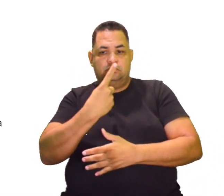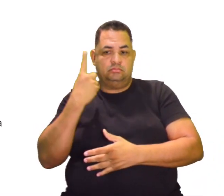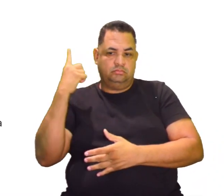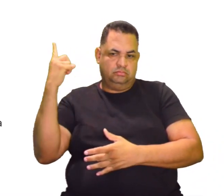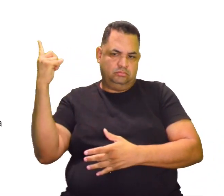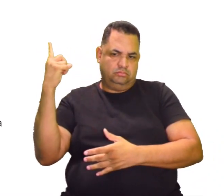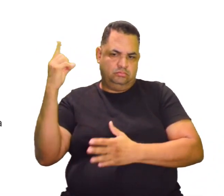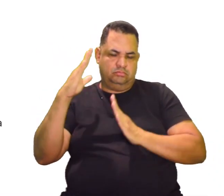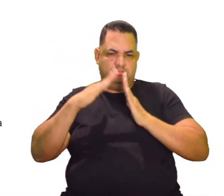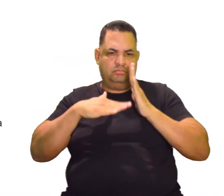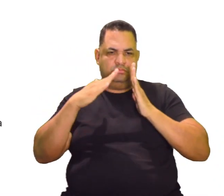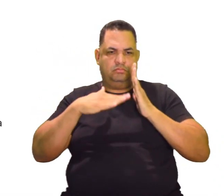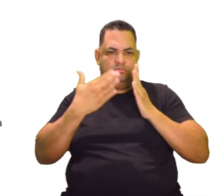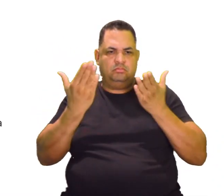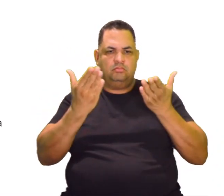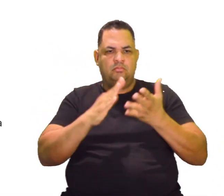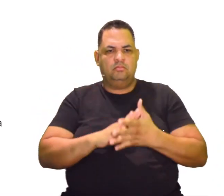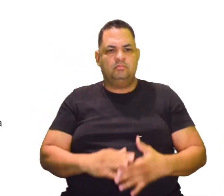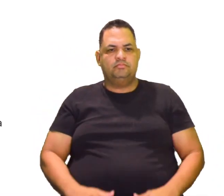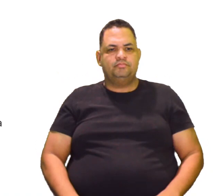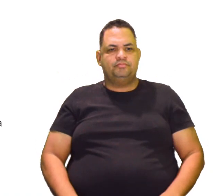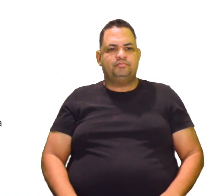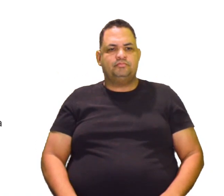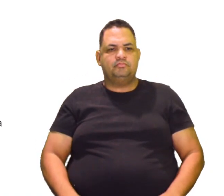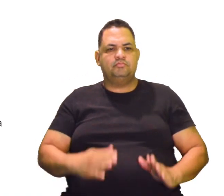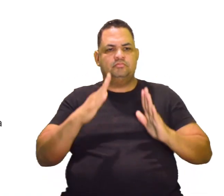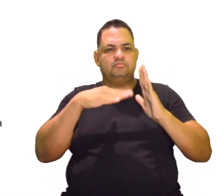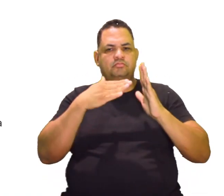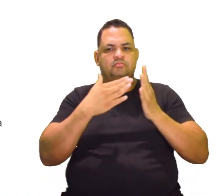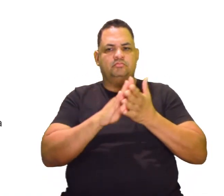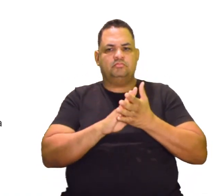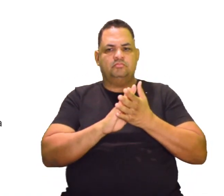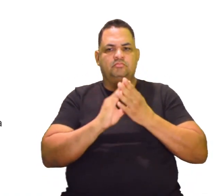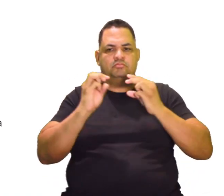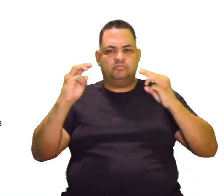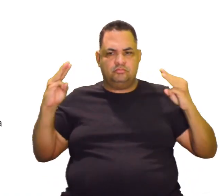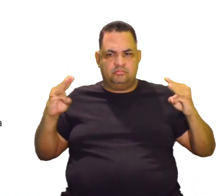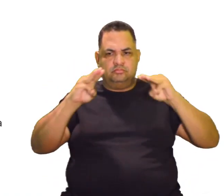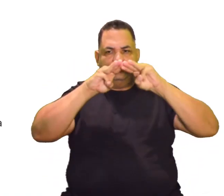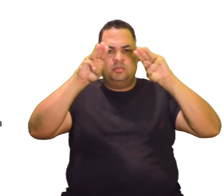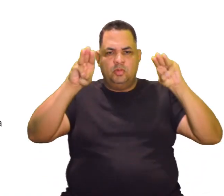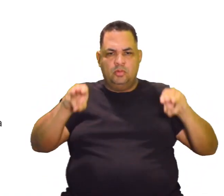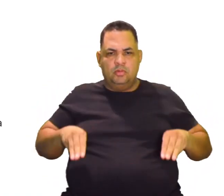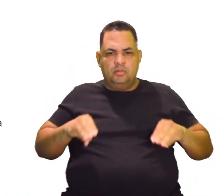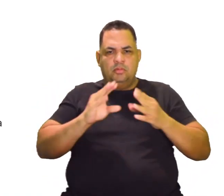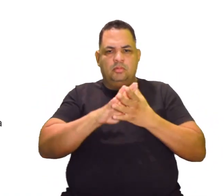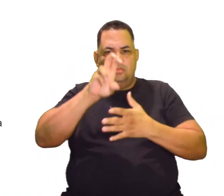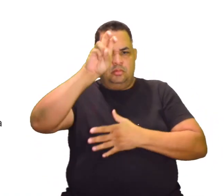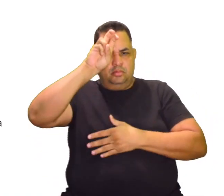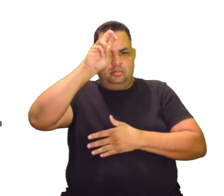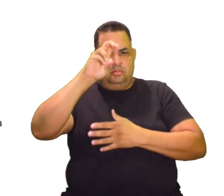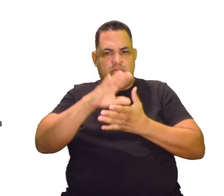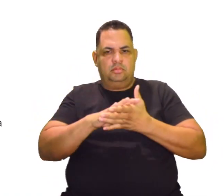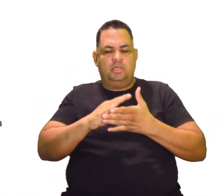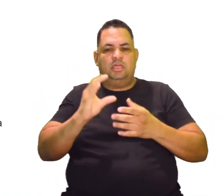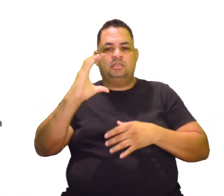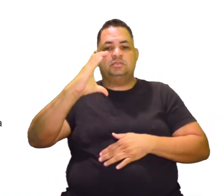pintura. Então, essa pintura que está no Museu Egípcio no